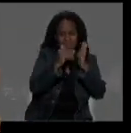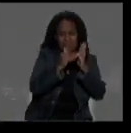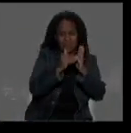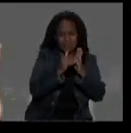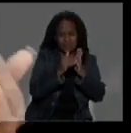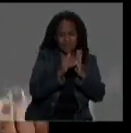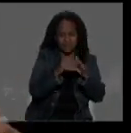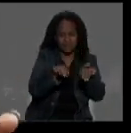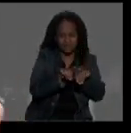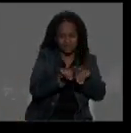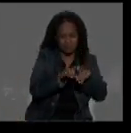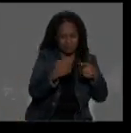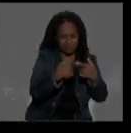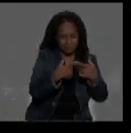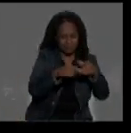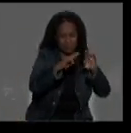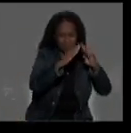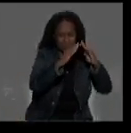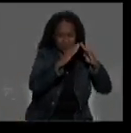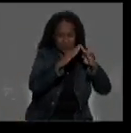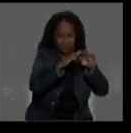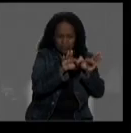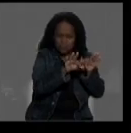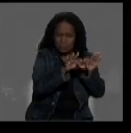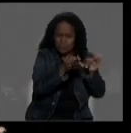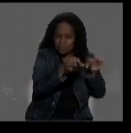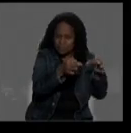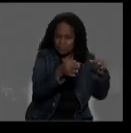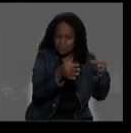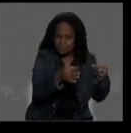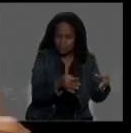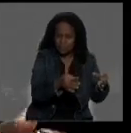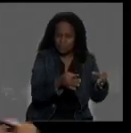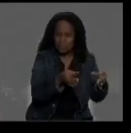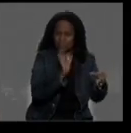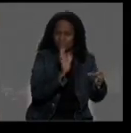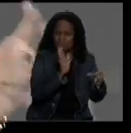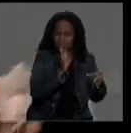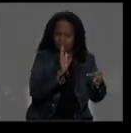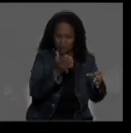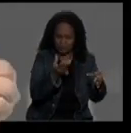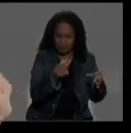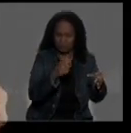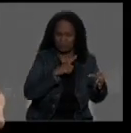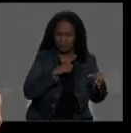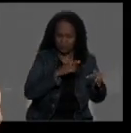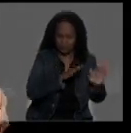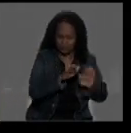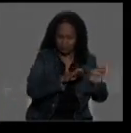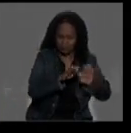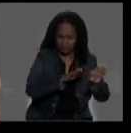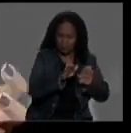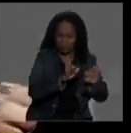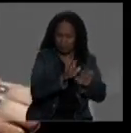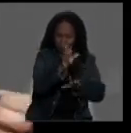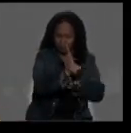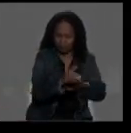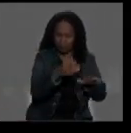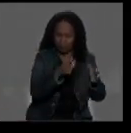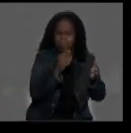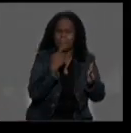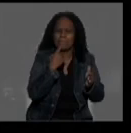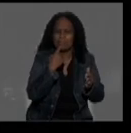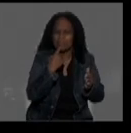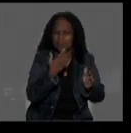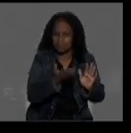até pela comunidade de São José da Serra, já estava muito no movimento da titularidade, estava